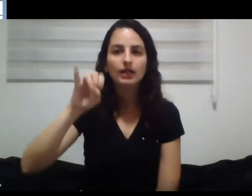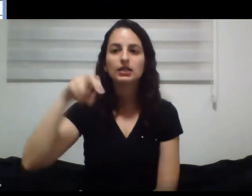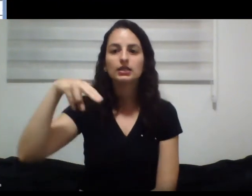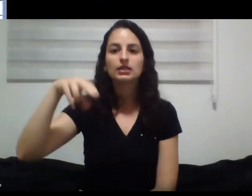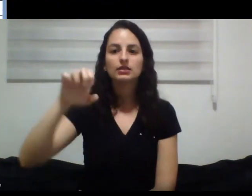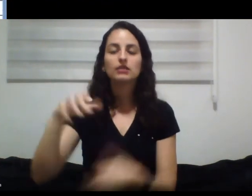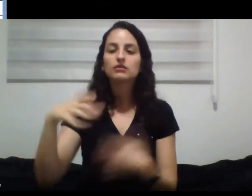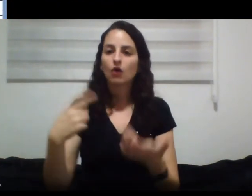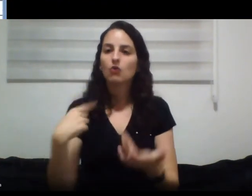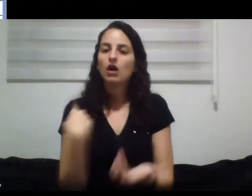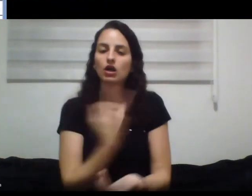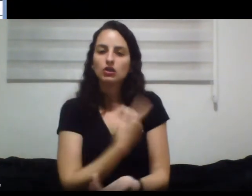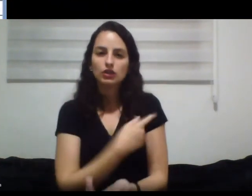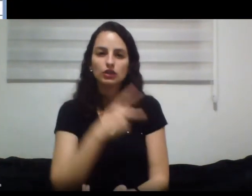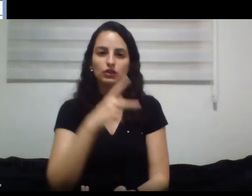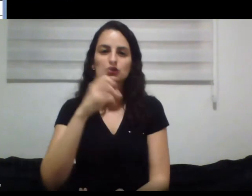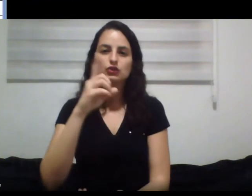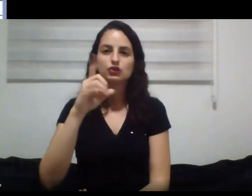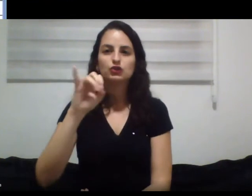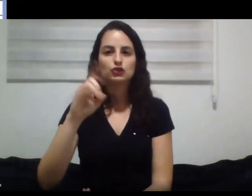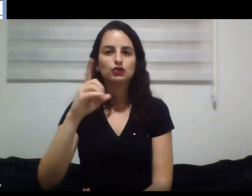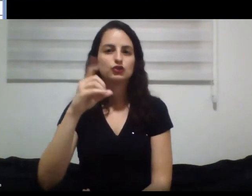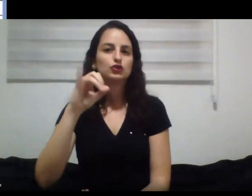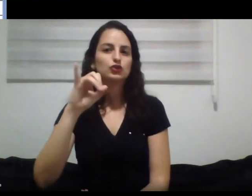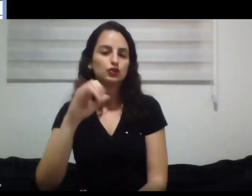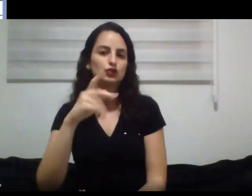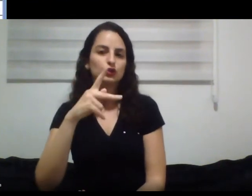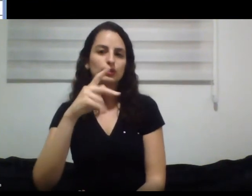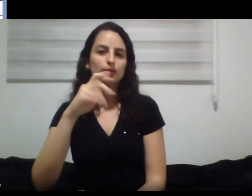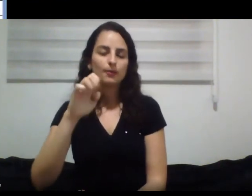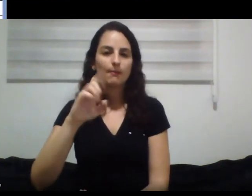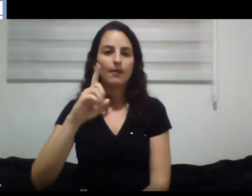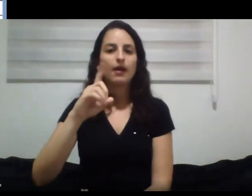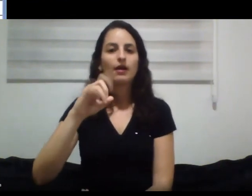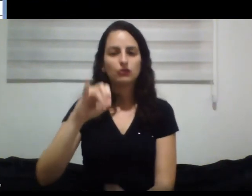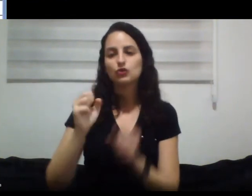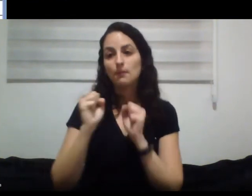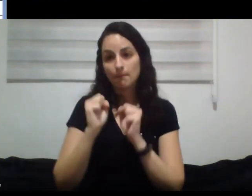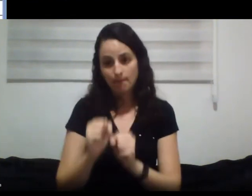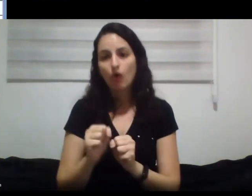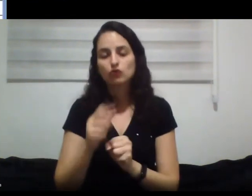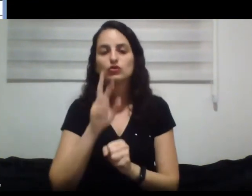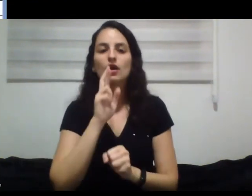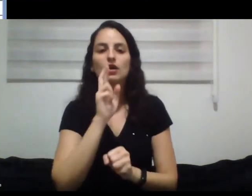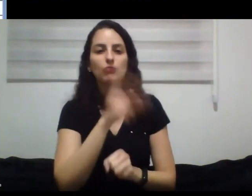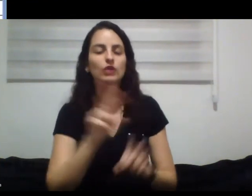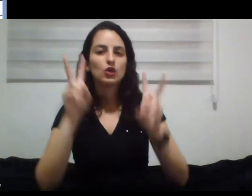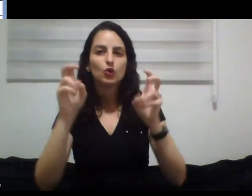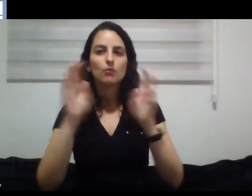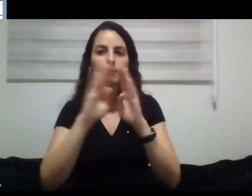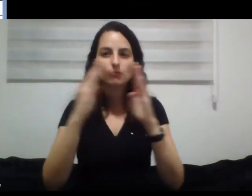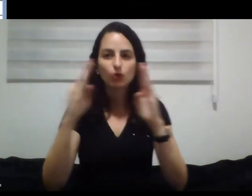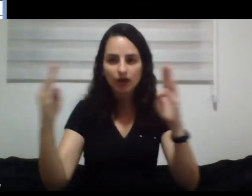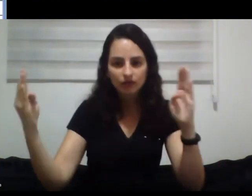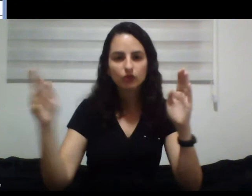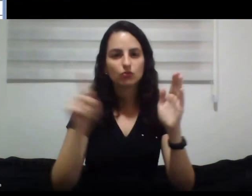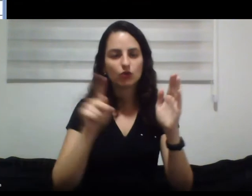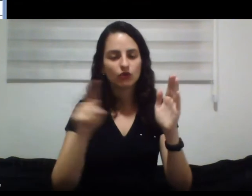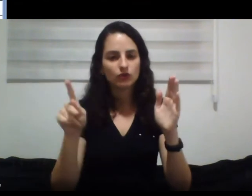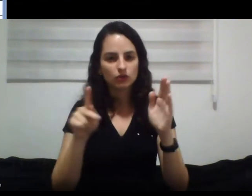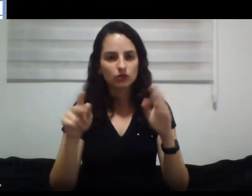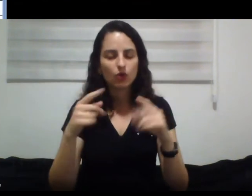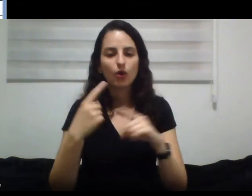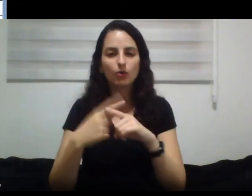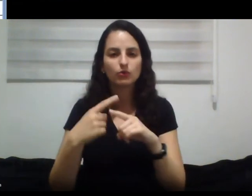tem, pedagogicamente falando, e aí é posição de equipes da DidiPad e dos DEG, que a